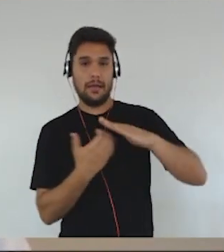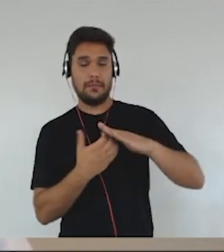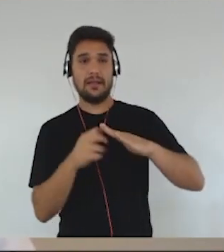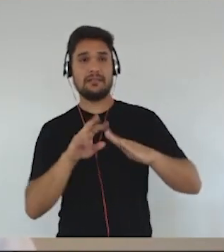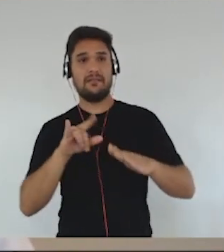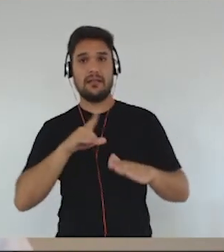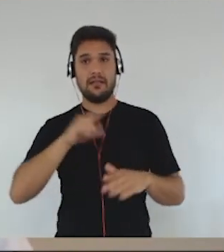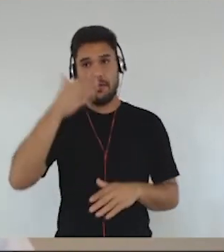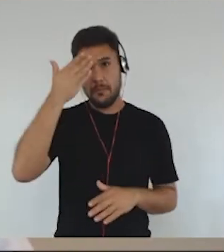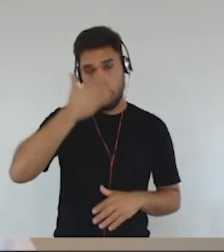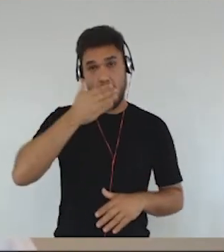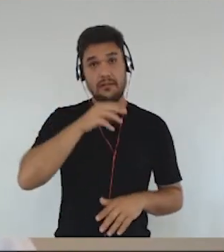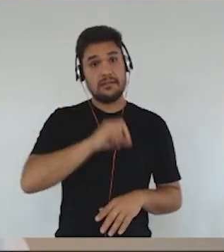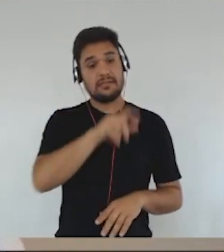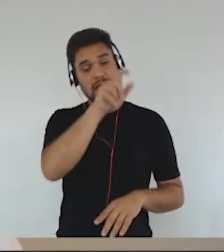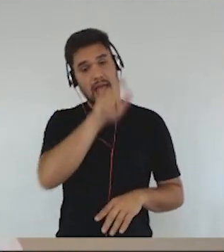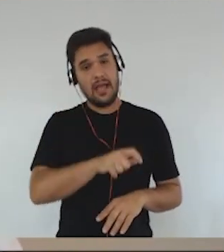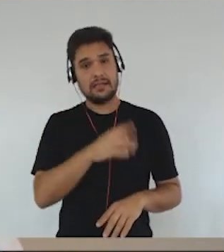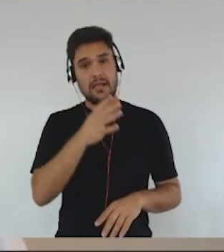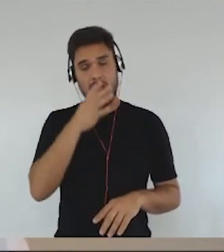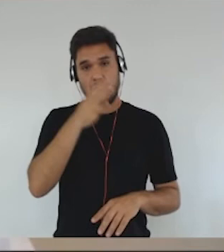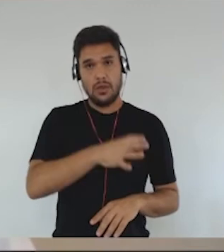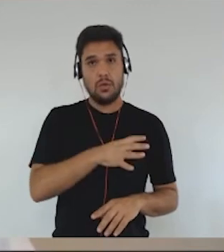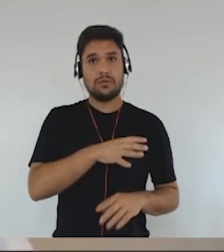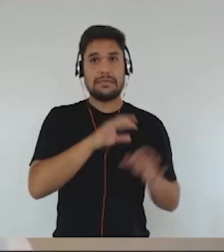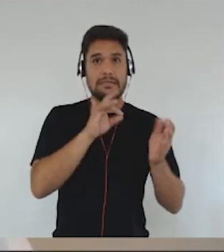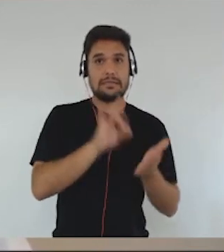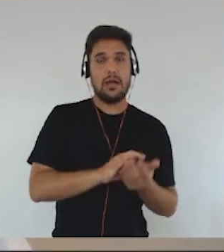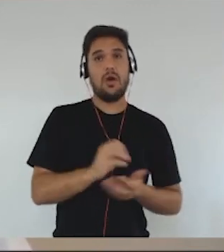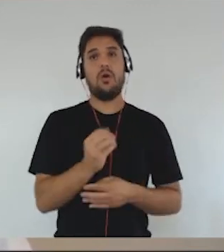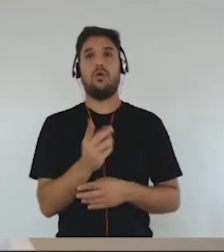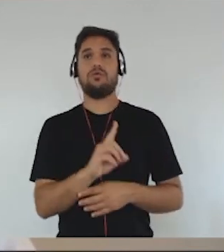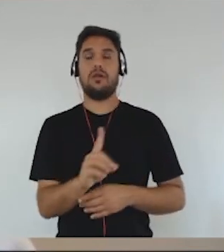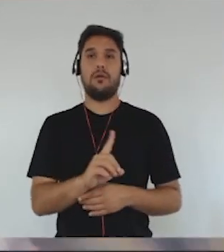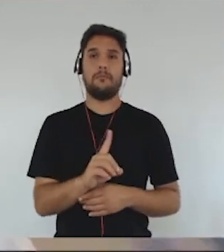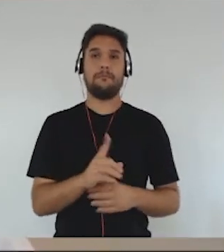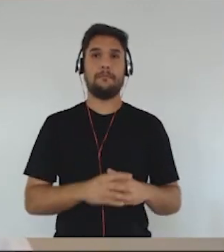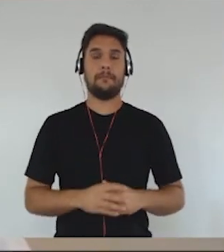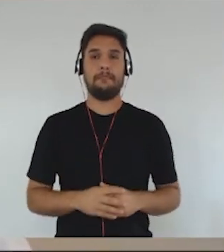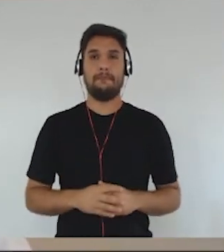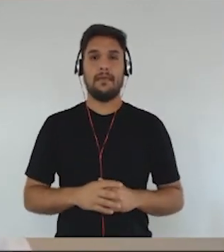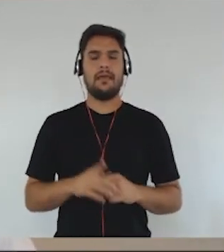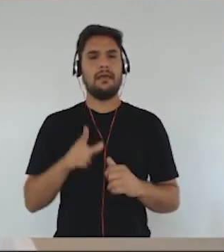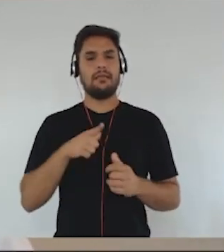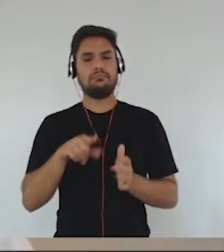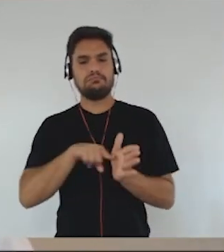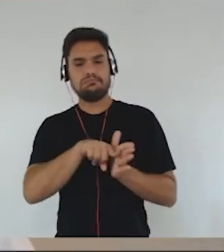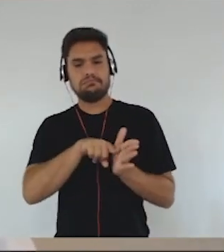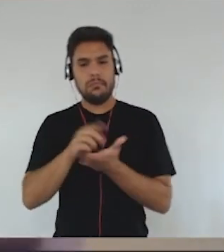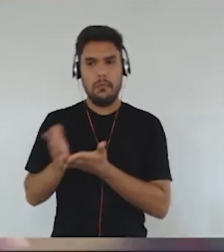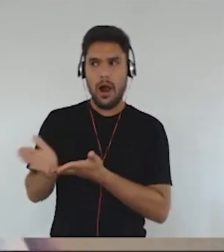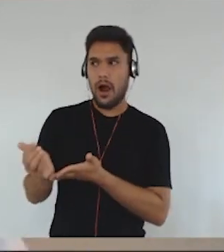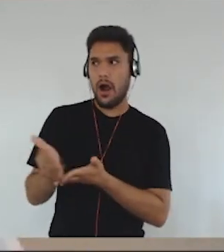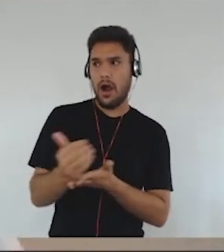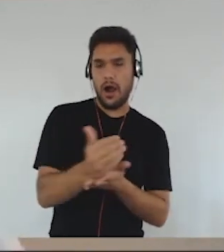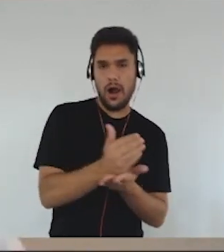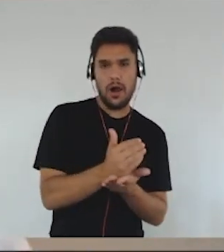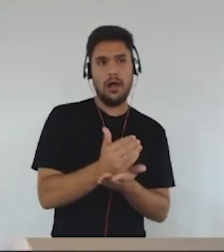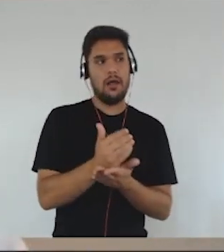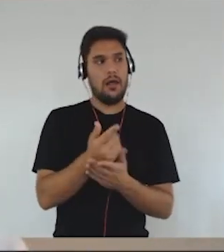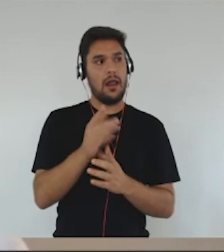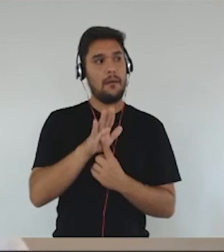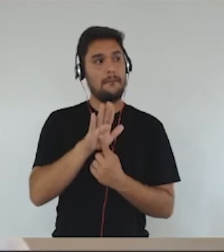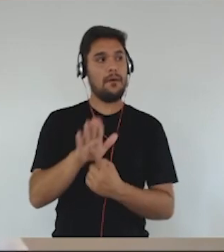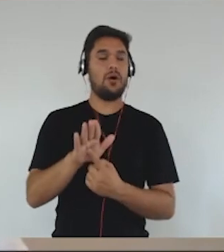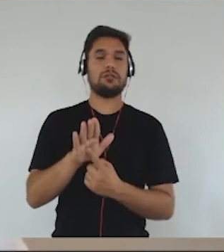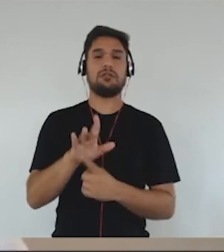ou não se aquela denúncia é procedente ou não, e, uma vez com todo o apurado, ela tem um retrato da situação